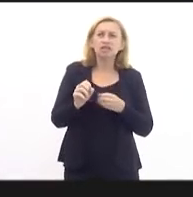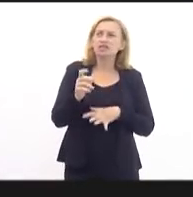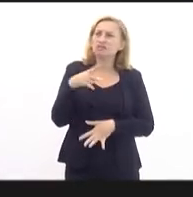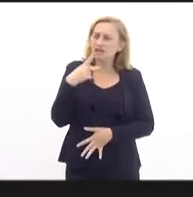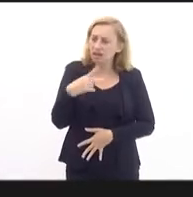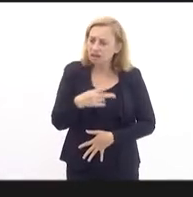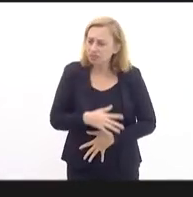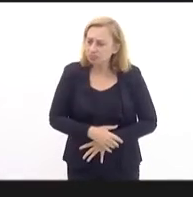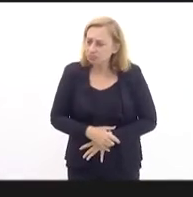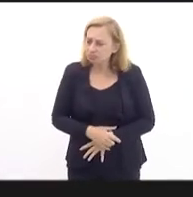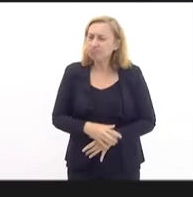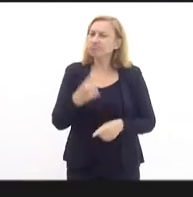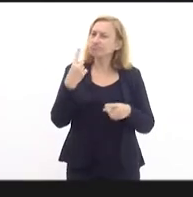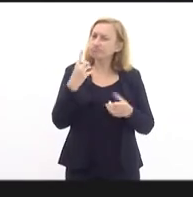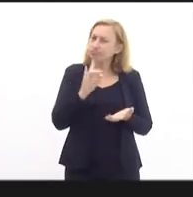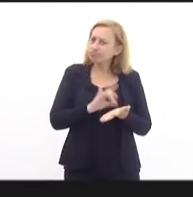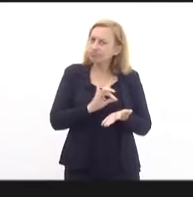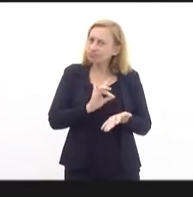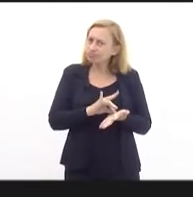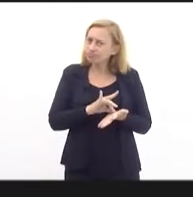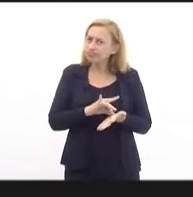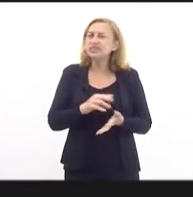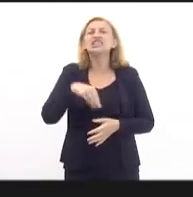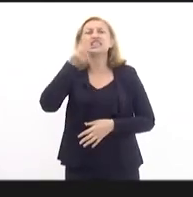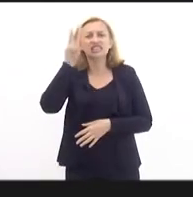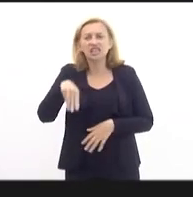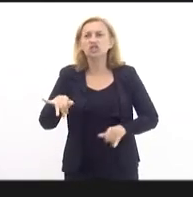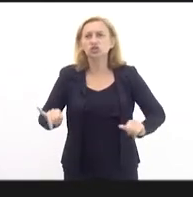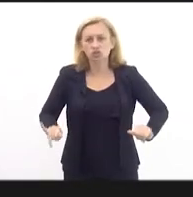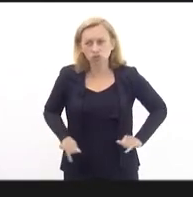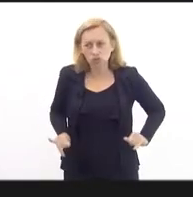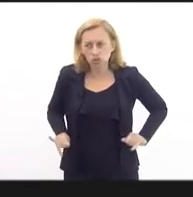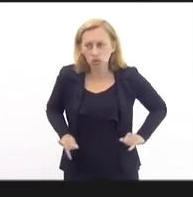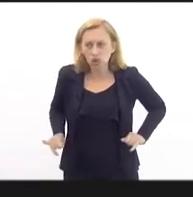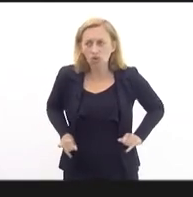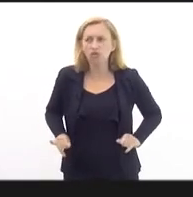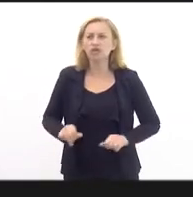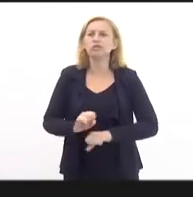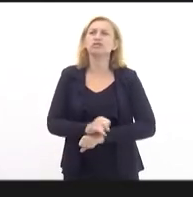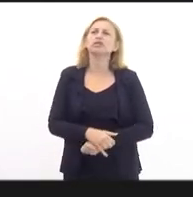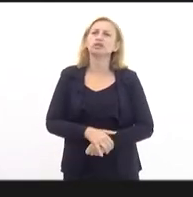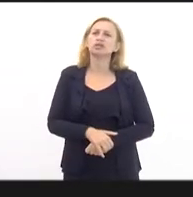consideração, porque realmente quem sofre, quem é atingido,